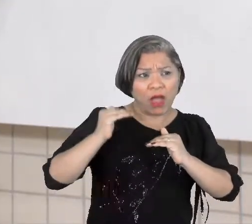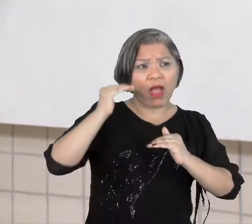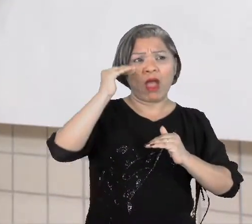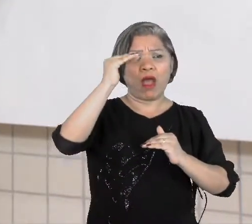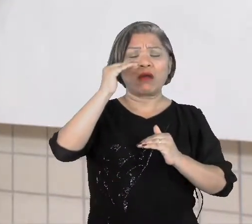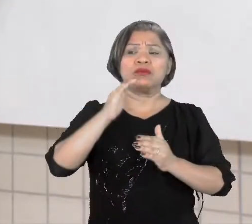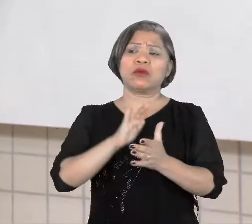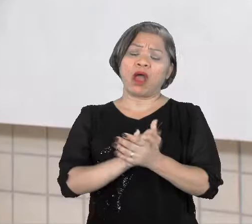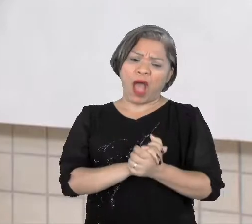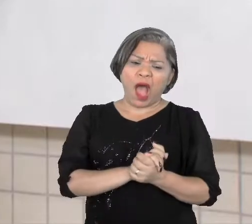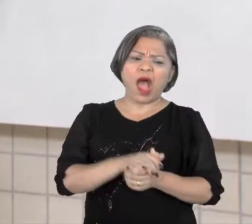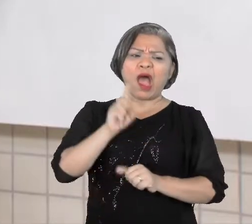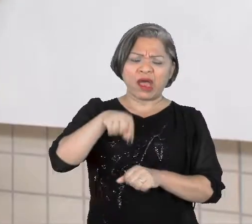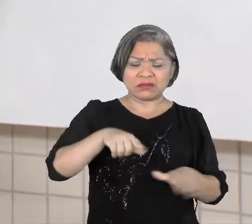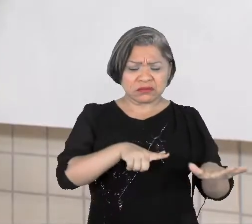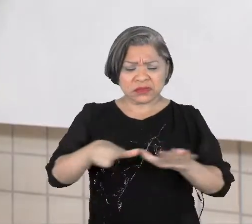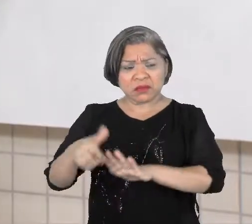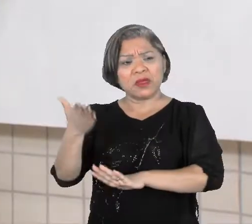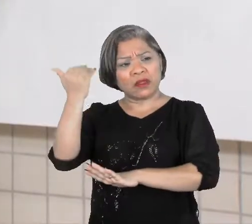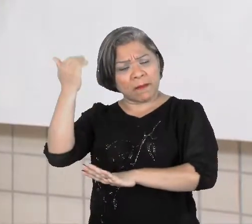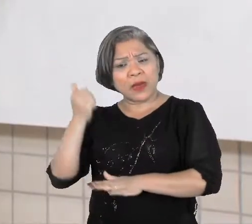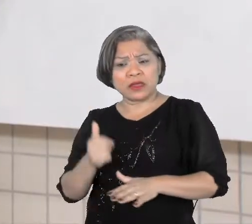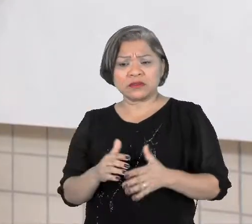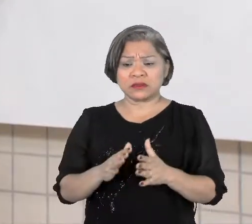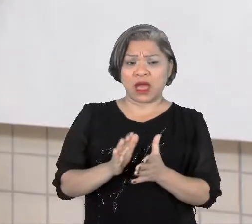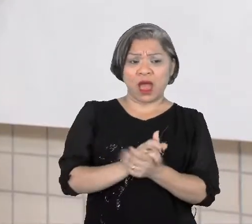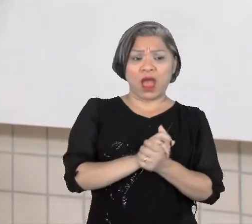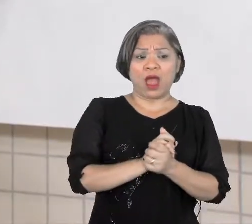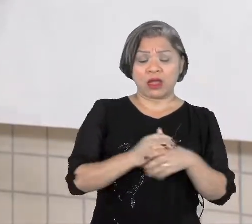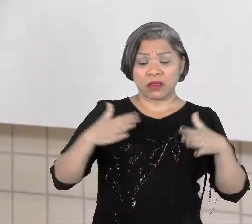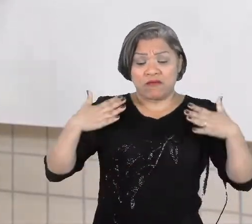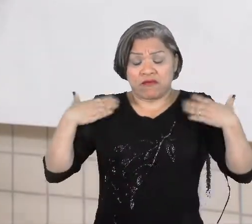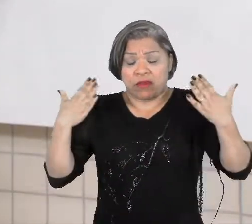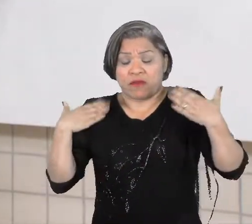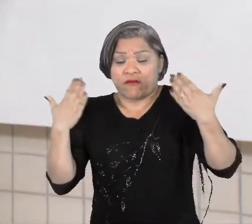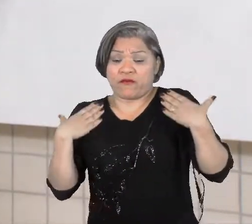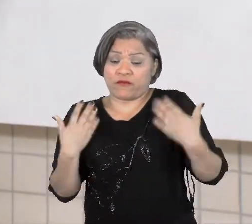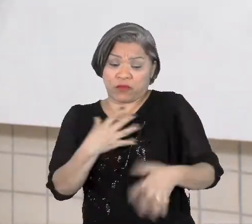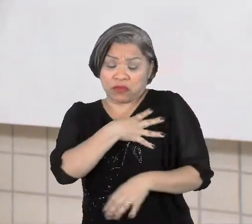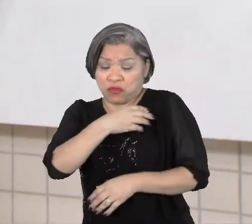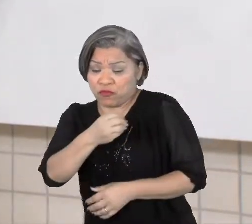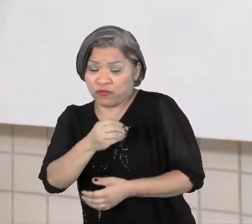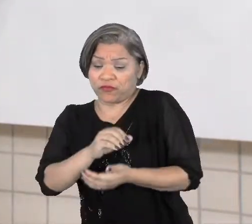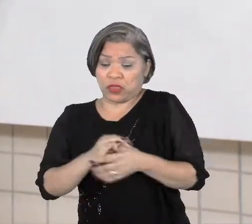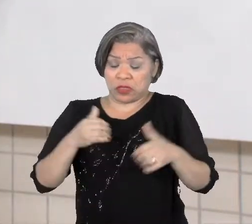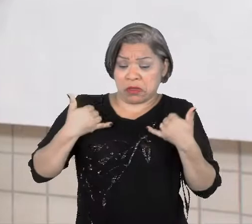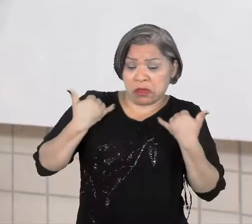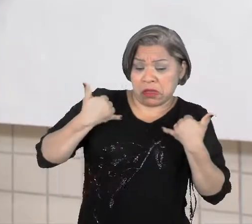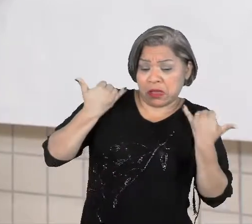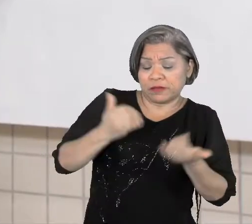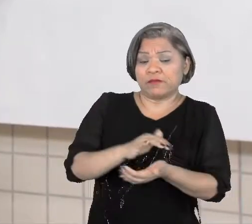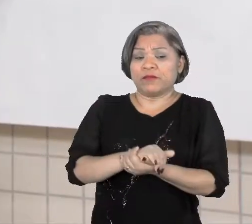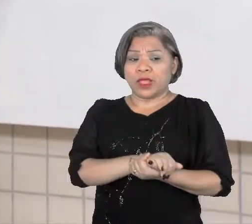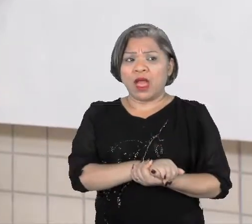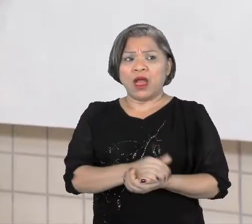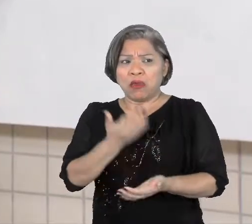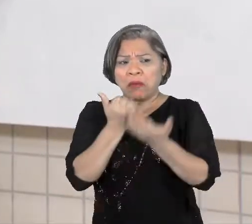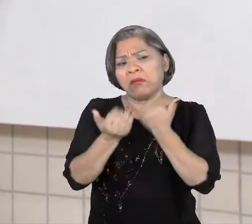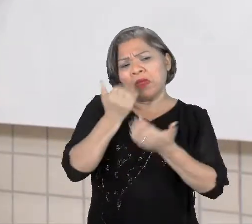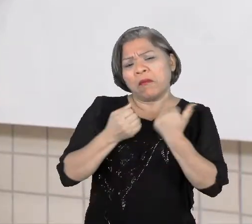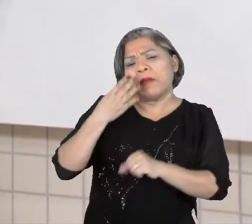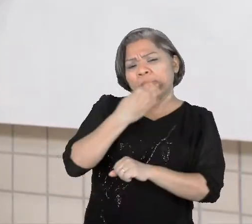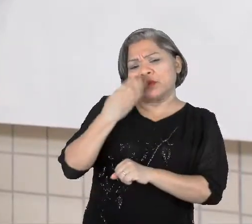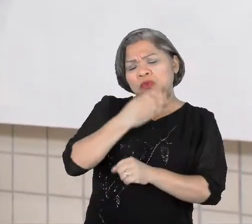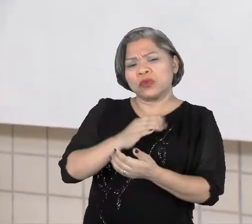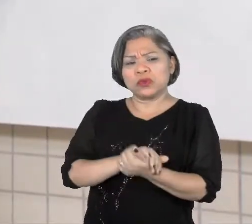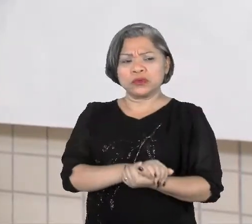passei comendo brigadeiros e doces e bolos e refrigerantes depois do aniversário por vários dias. É verdade, porque